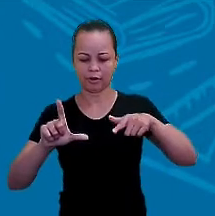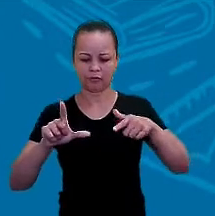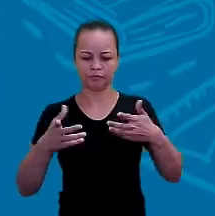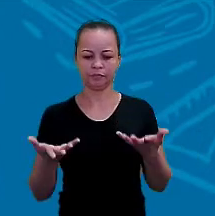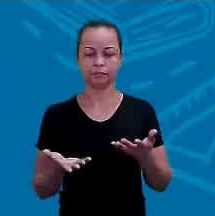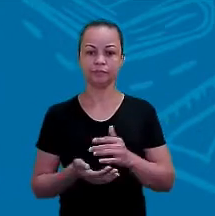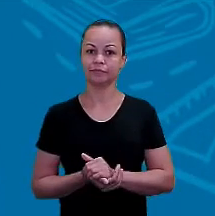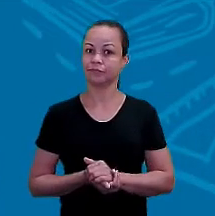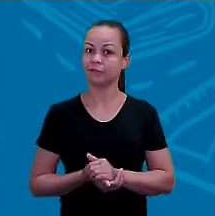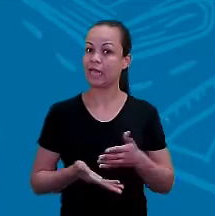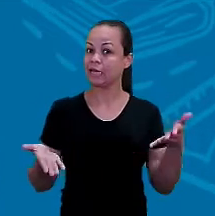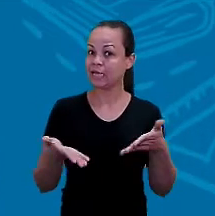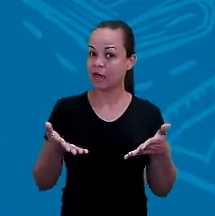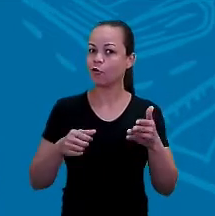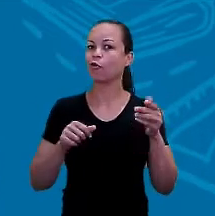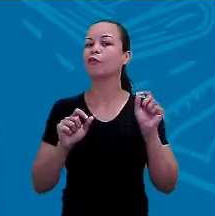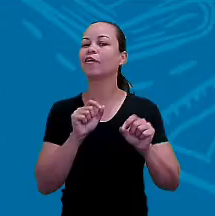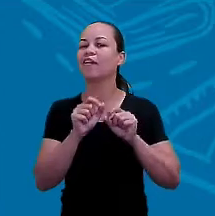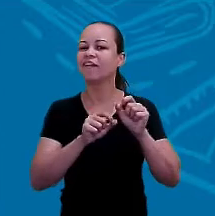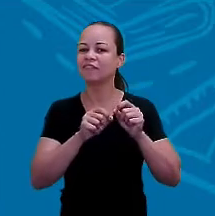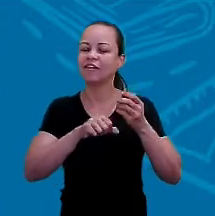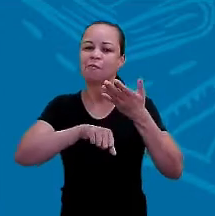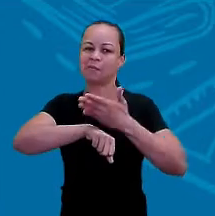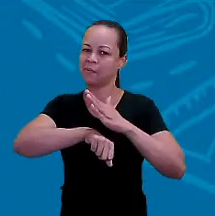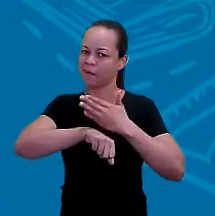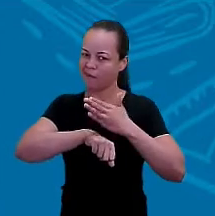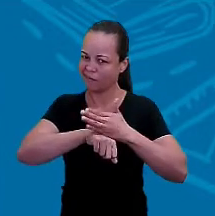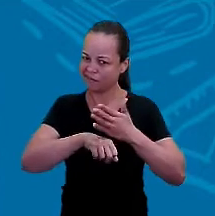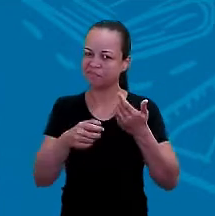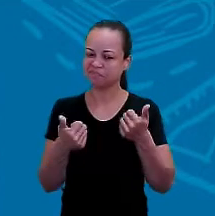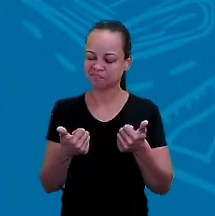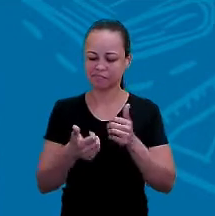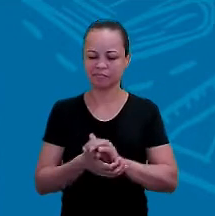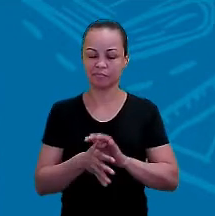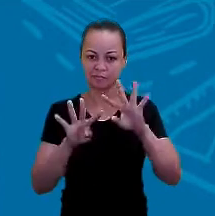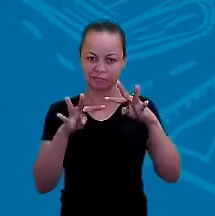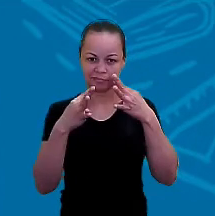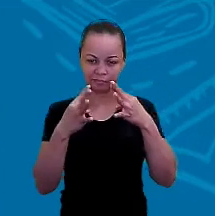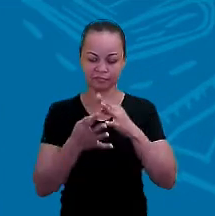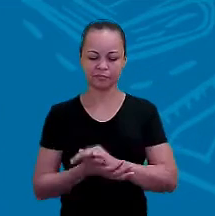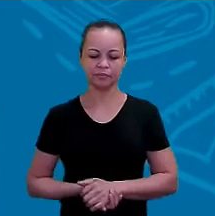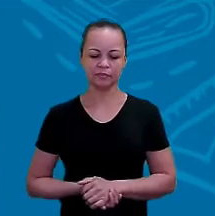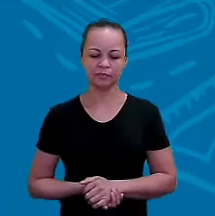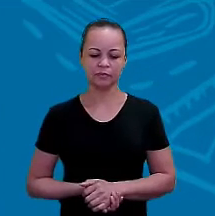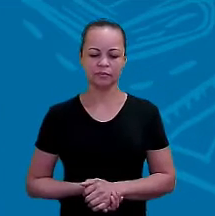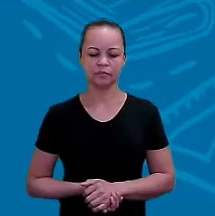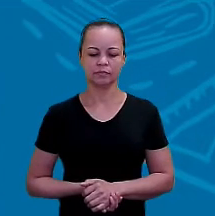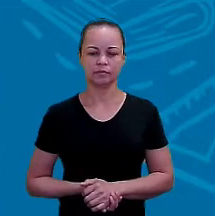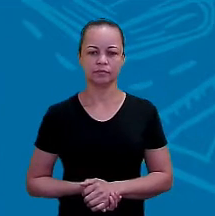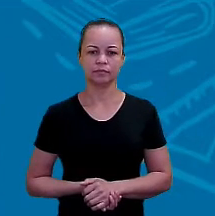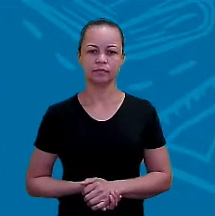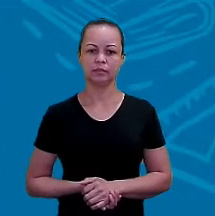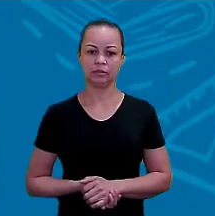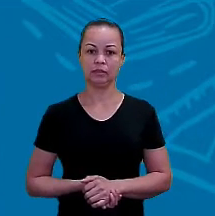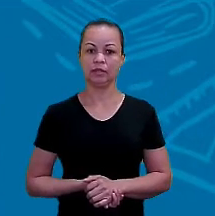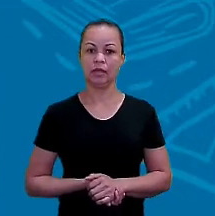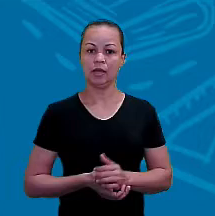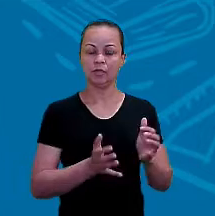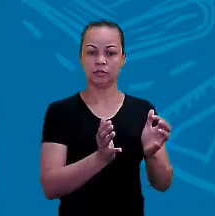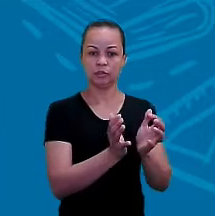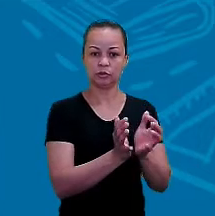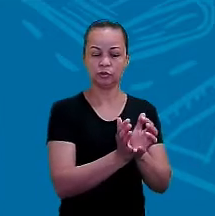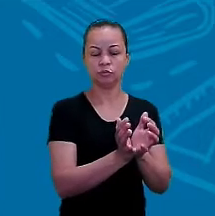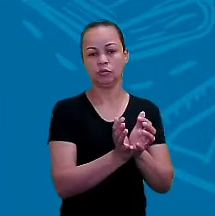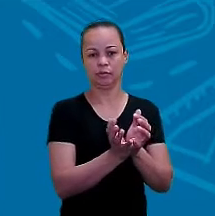vai praticar, tá certo? Então preste atenção. Na turma de Laura foi feita